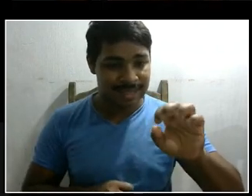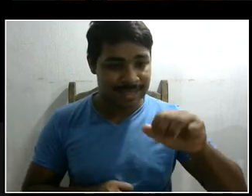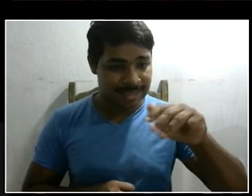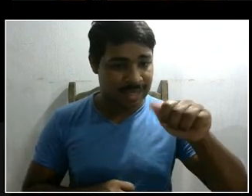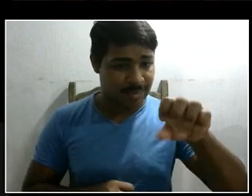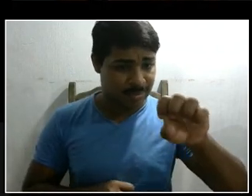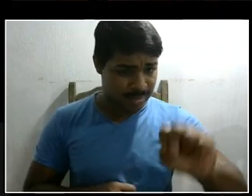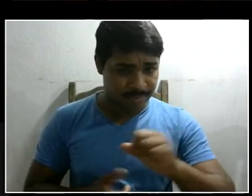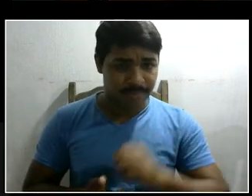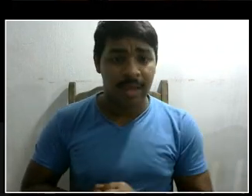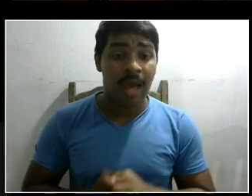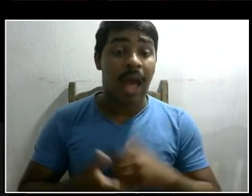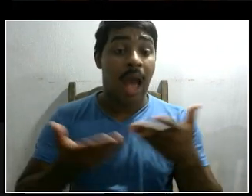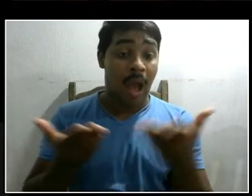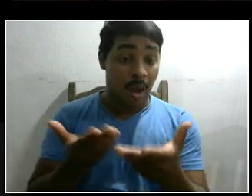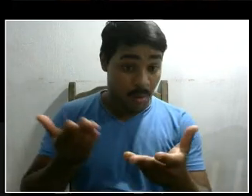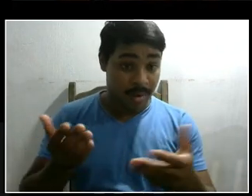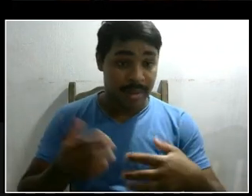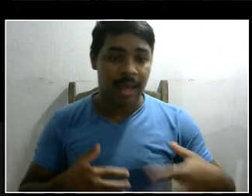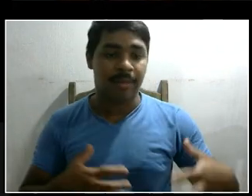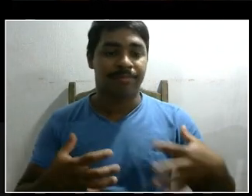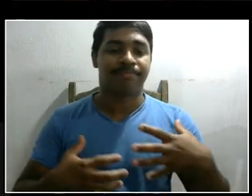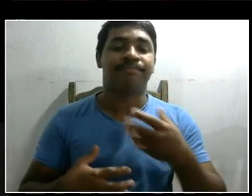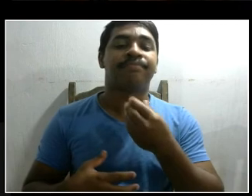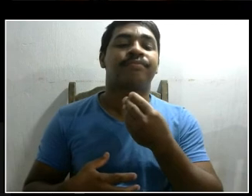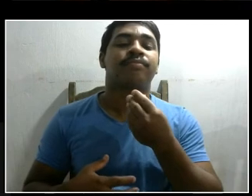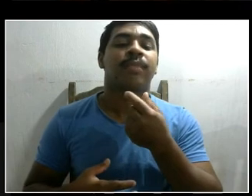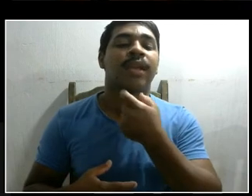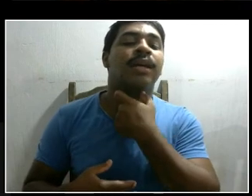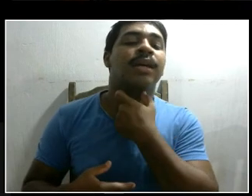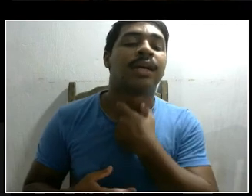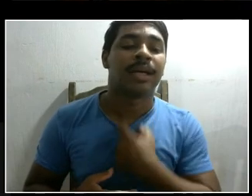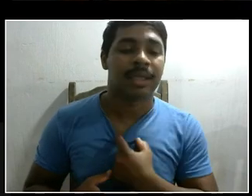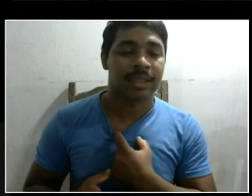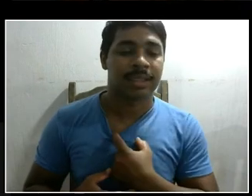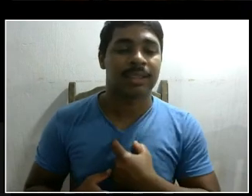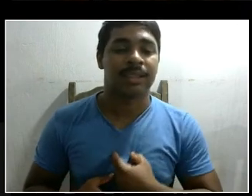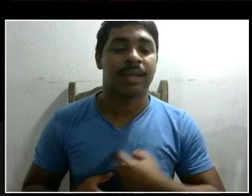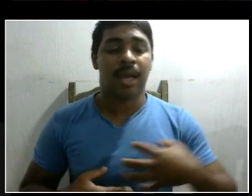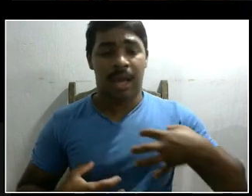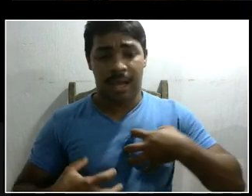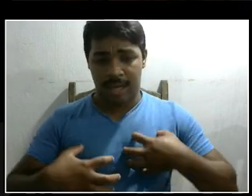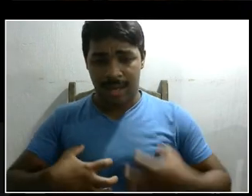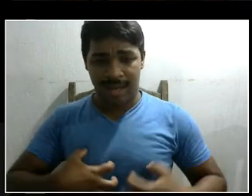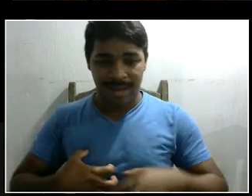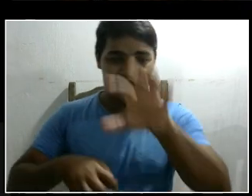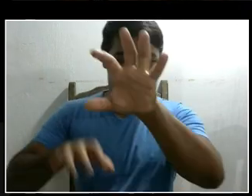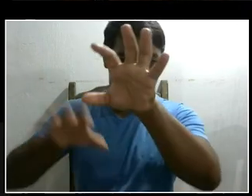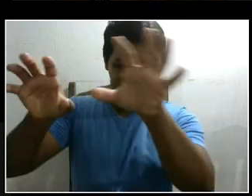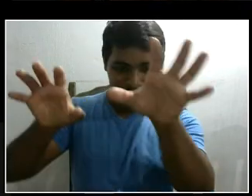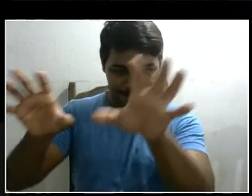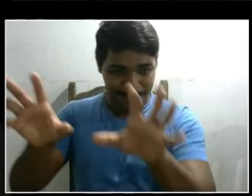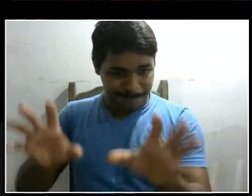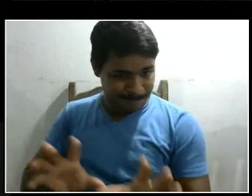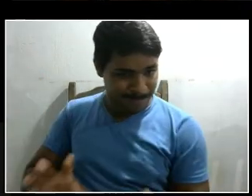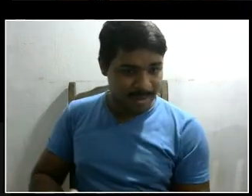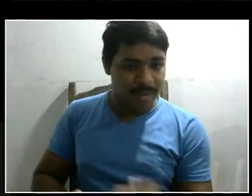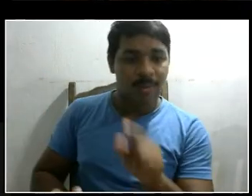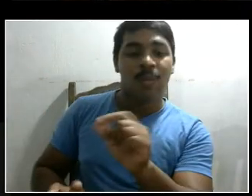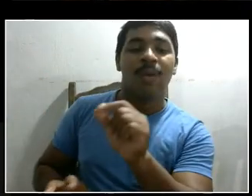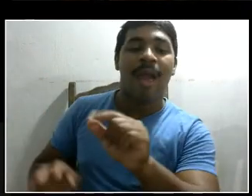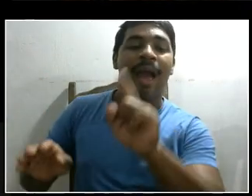nós pegarmos todos os órgãos do nosso corpo, né? Todos os sistemas, ele vai formar o quê? Ele vai formar um organismo. O que é